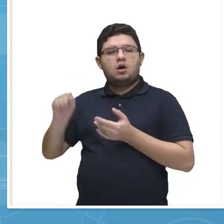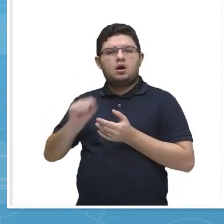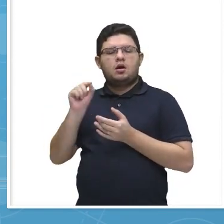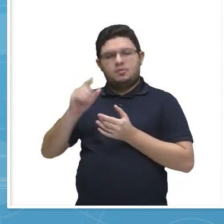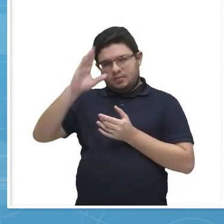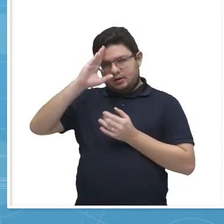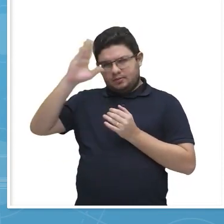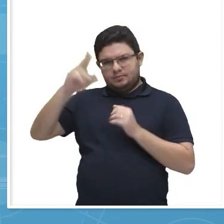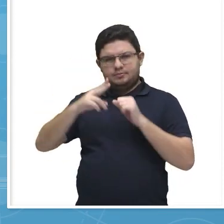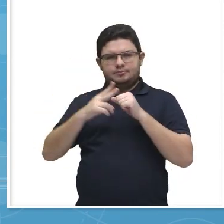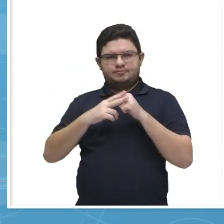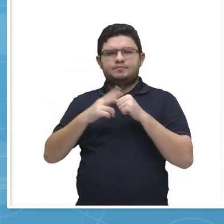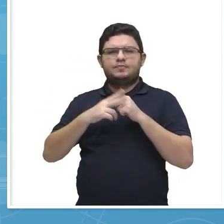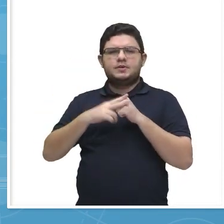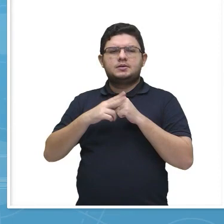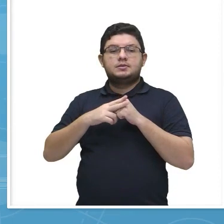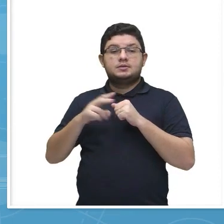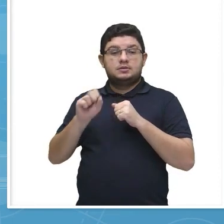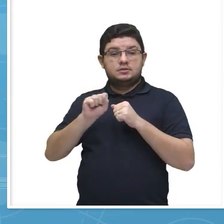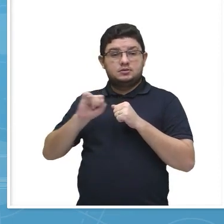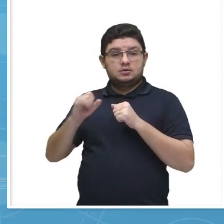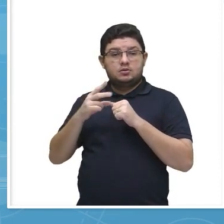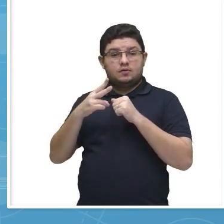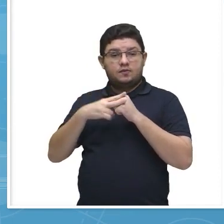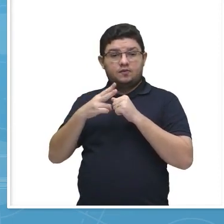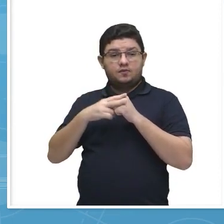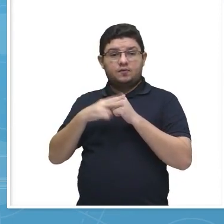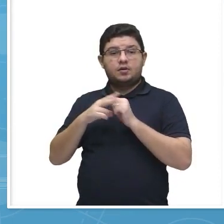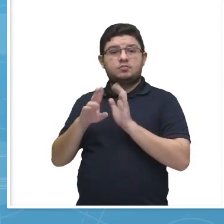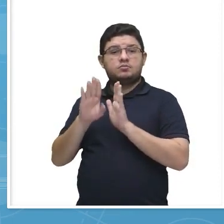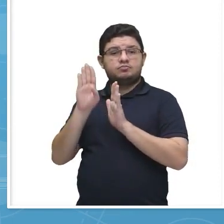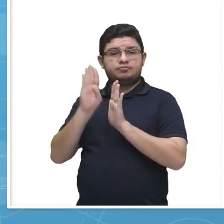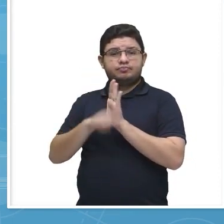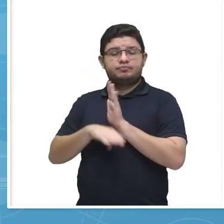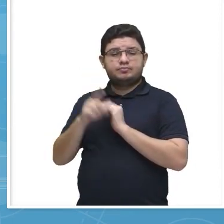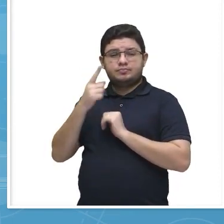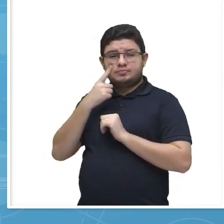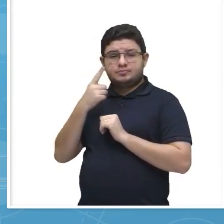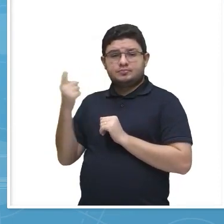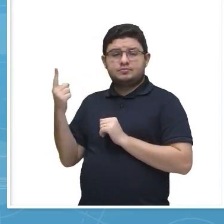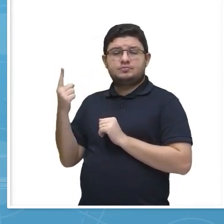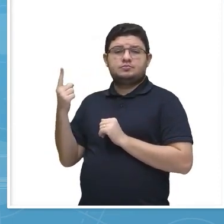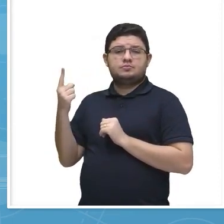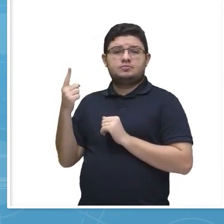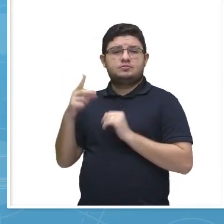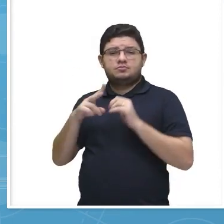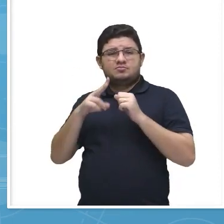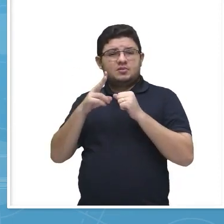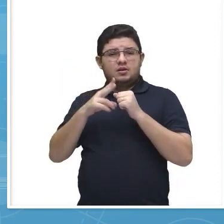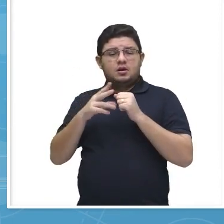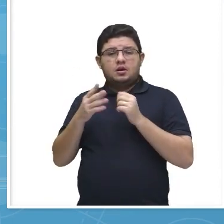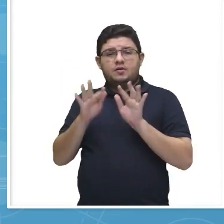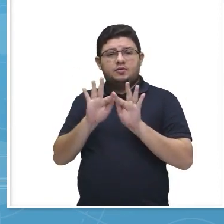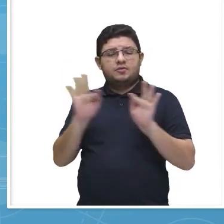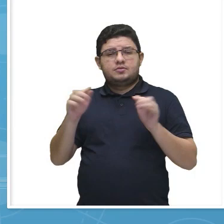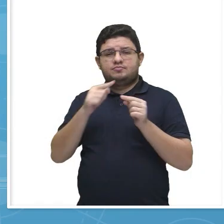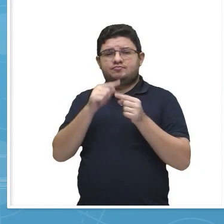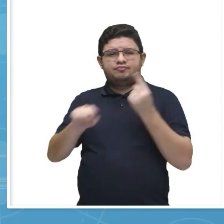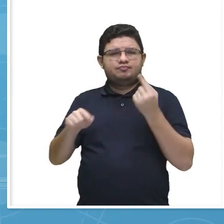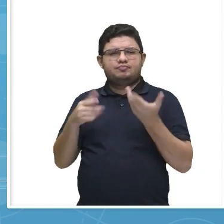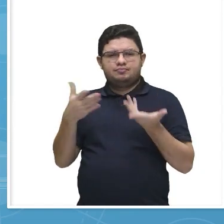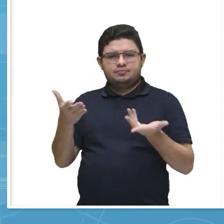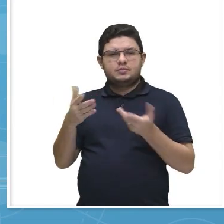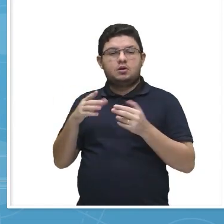a hostilidade com o bom dia, a oração não existe mais. Então, percebo aqui que a